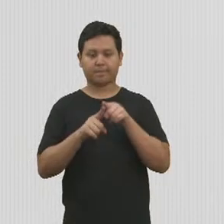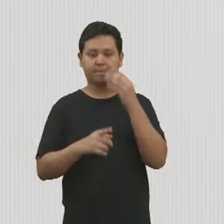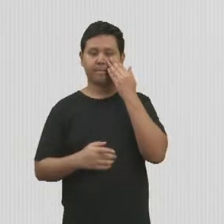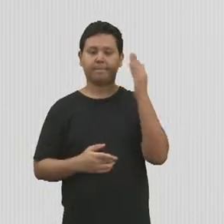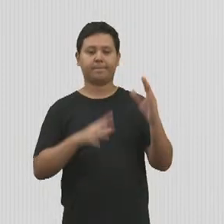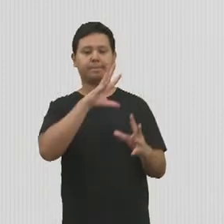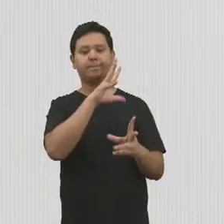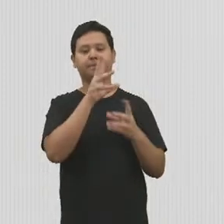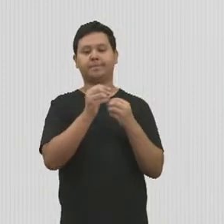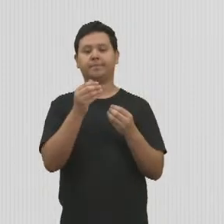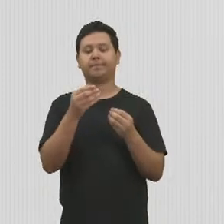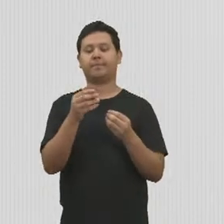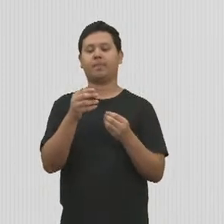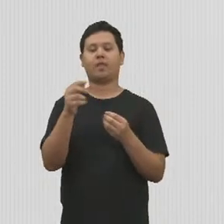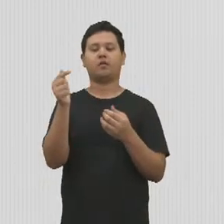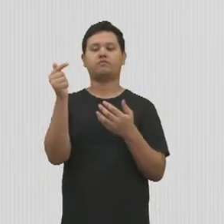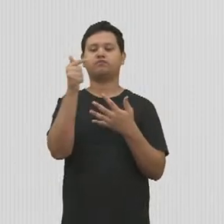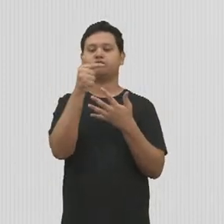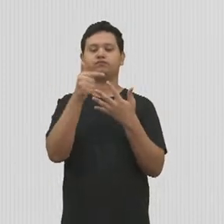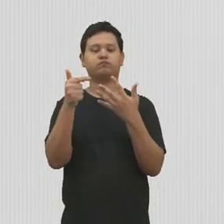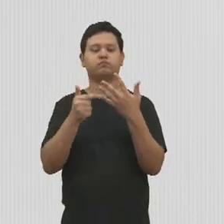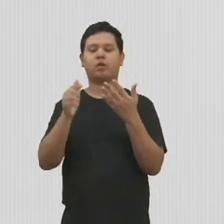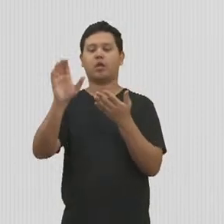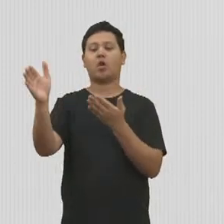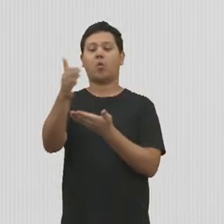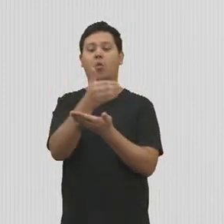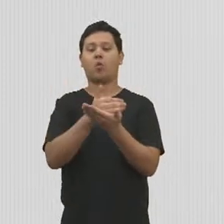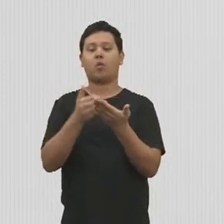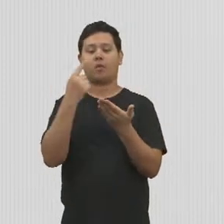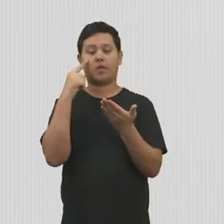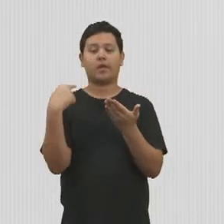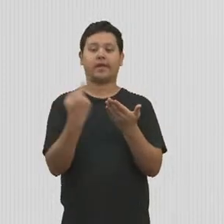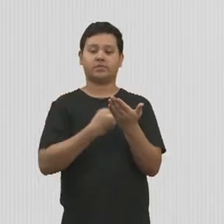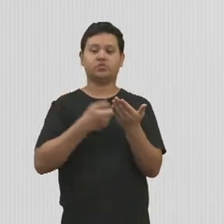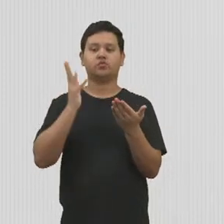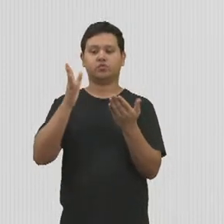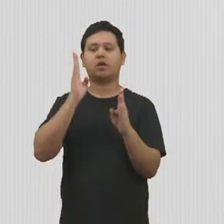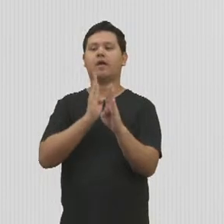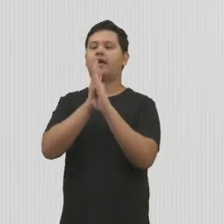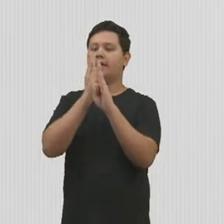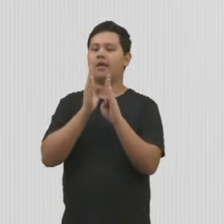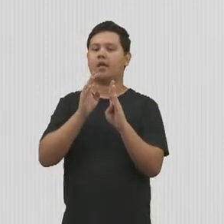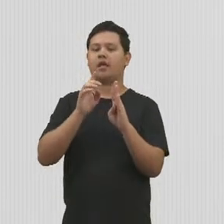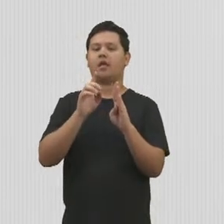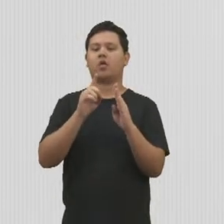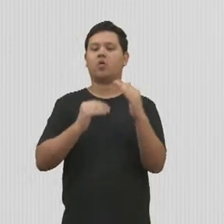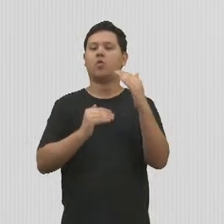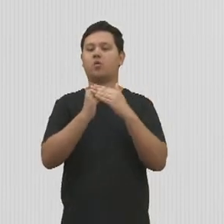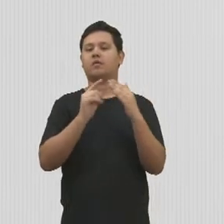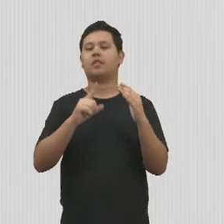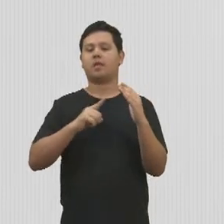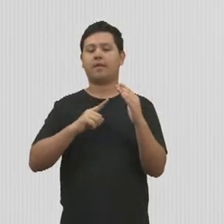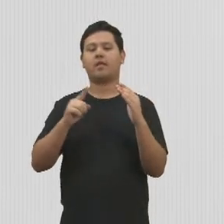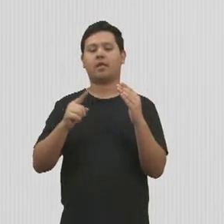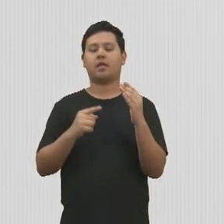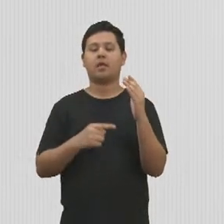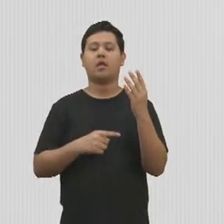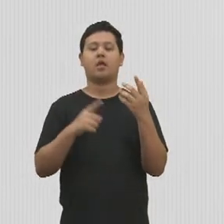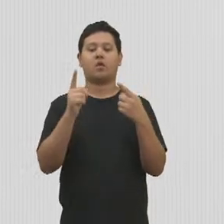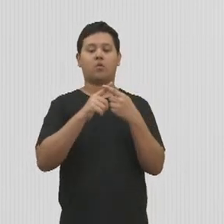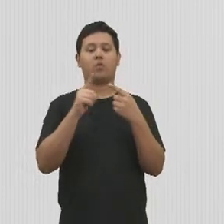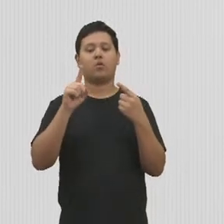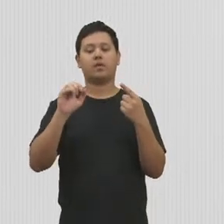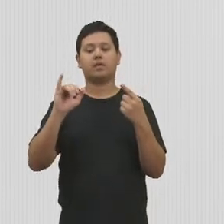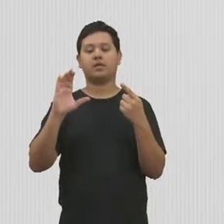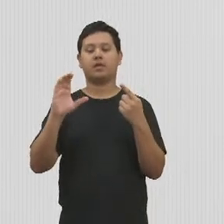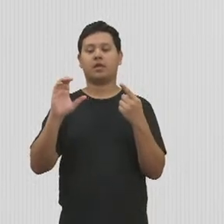um resumo das principais receitas e do quanto atingimos a meta de cada uma, né? A gente tem hoje o ICMS, que é a